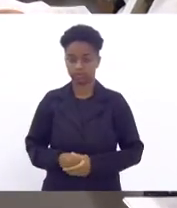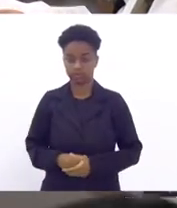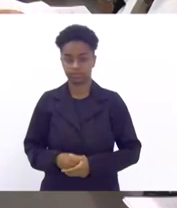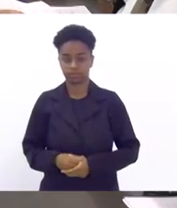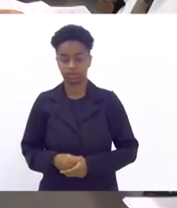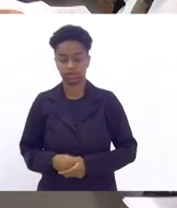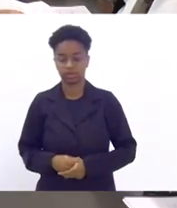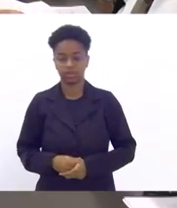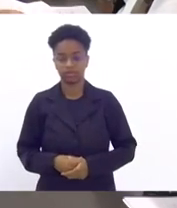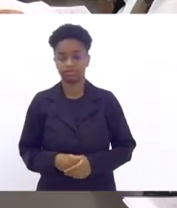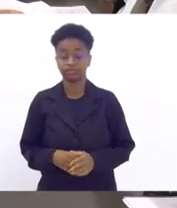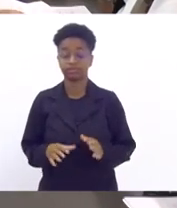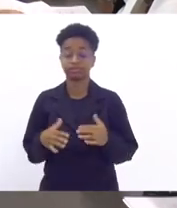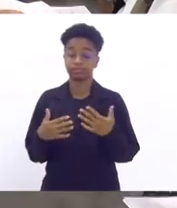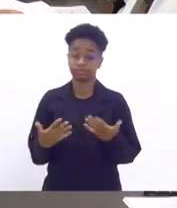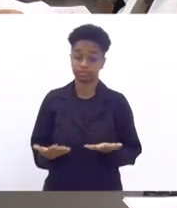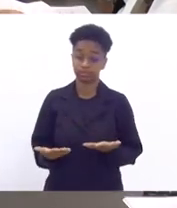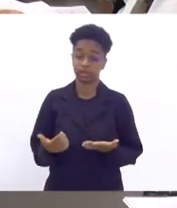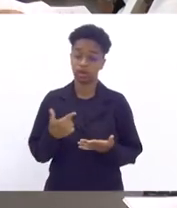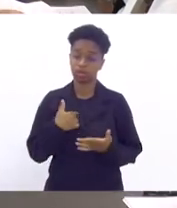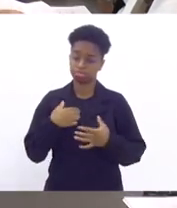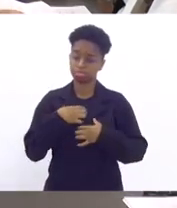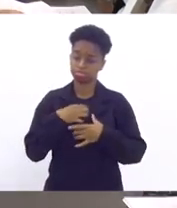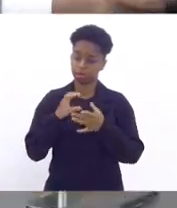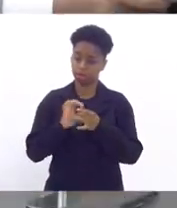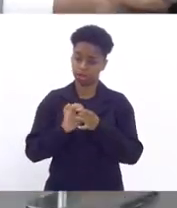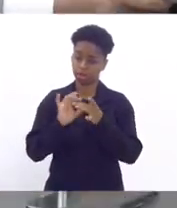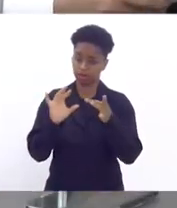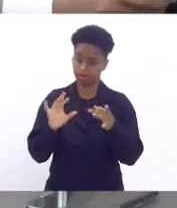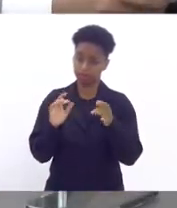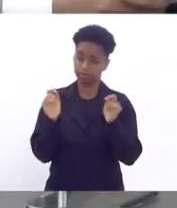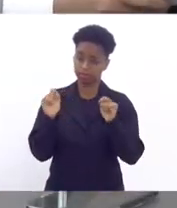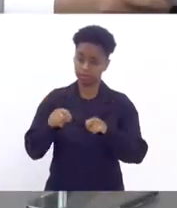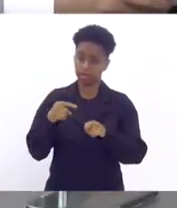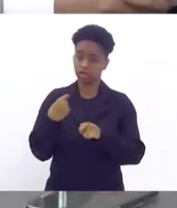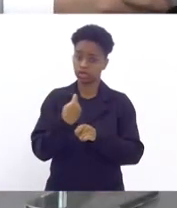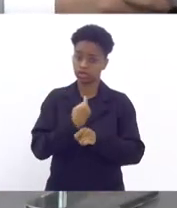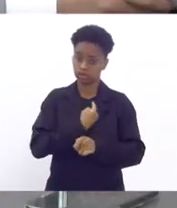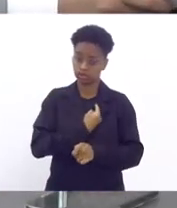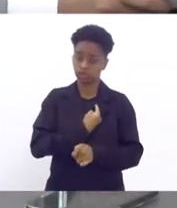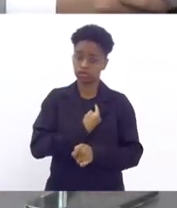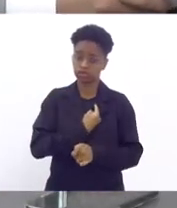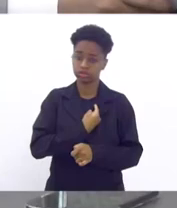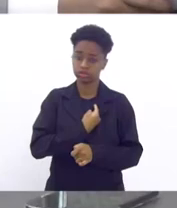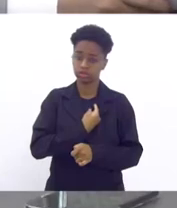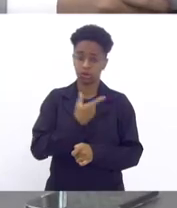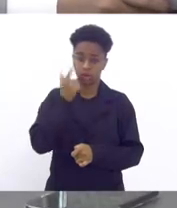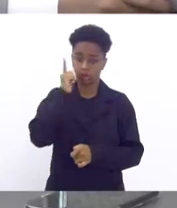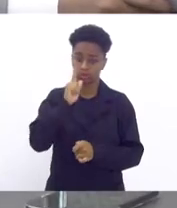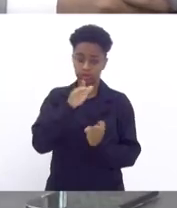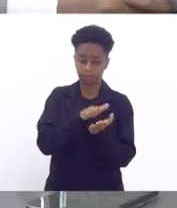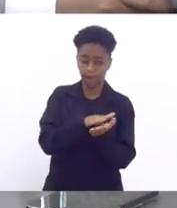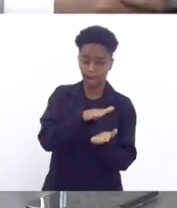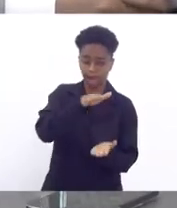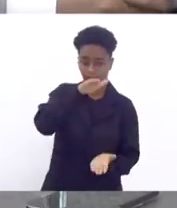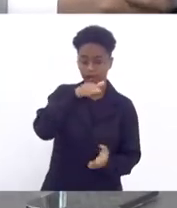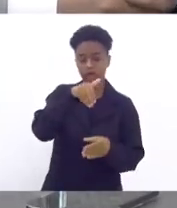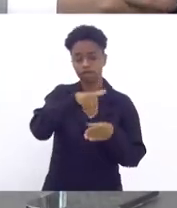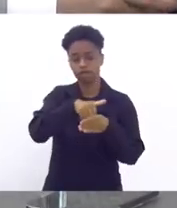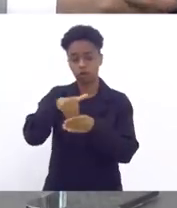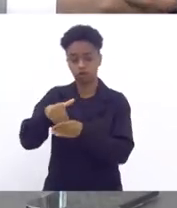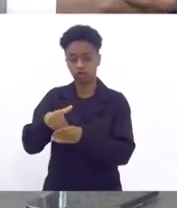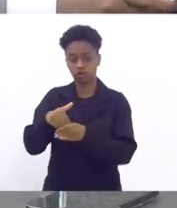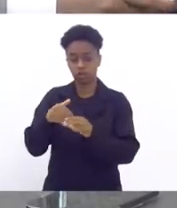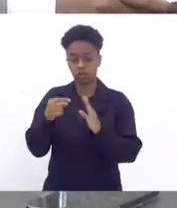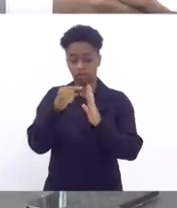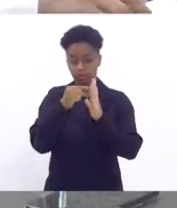Então eu fico aqui à vontade para que possamos enfrentar nesse bloco da anexação que vai